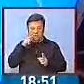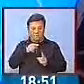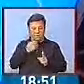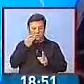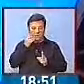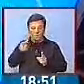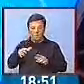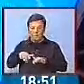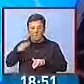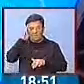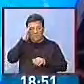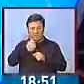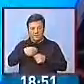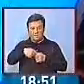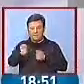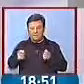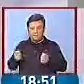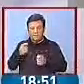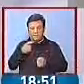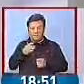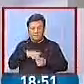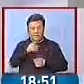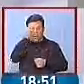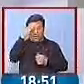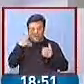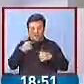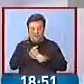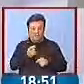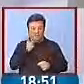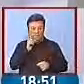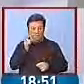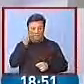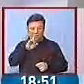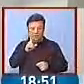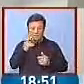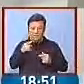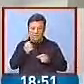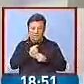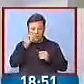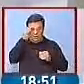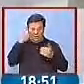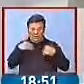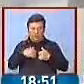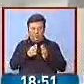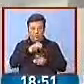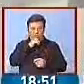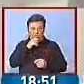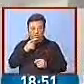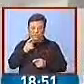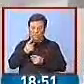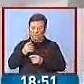computador prevê, fazendo aqui as tabelas. É para treinar, não é para batota. É apenas para treinar e toda a gente pode treinar, tanto